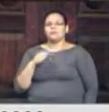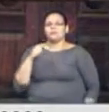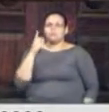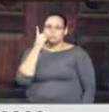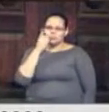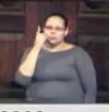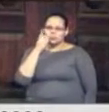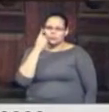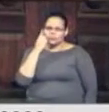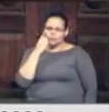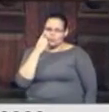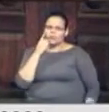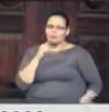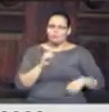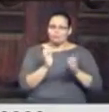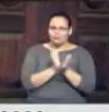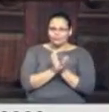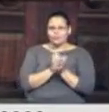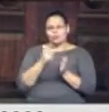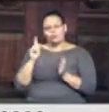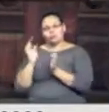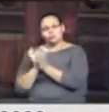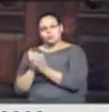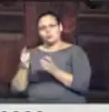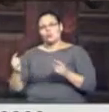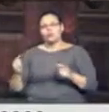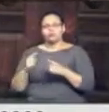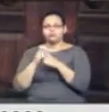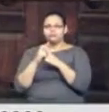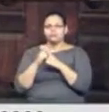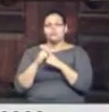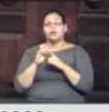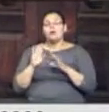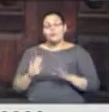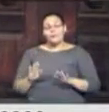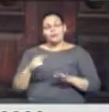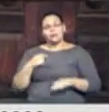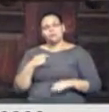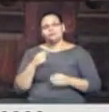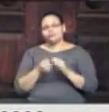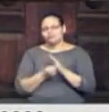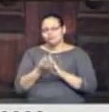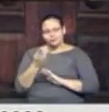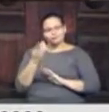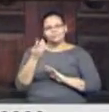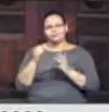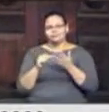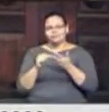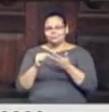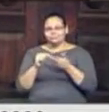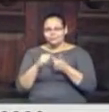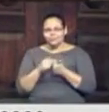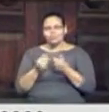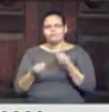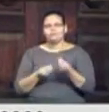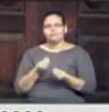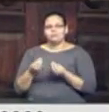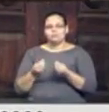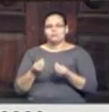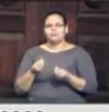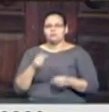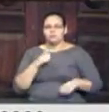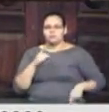da oposição, onde eu me incluo, têm apresentado uma série de alternativas. Aliás, o MUSP, que teve ontem